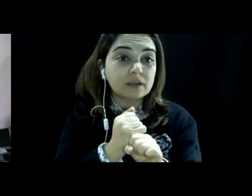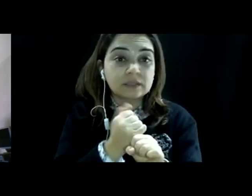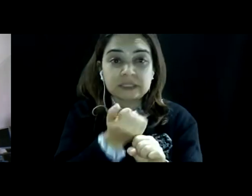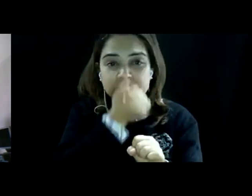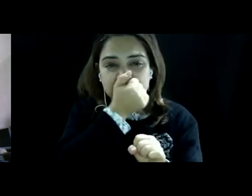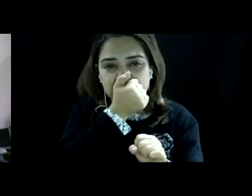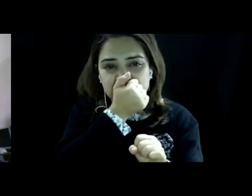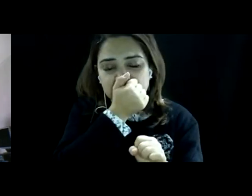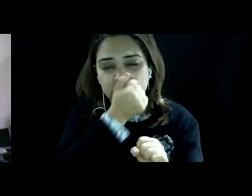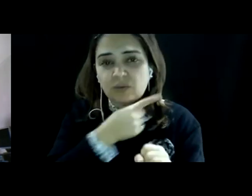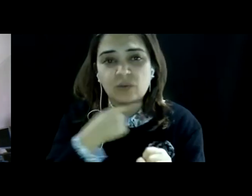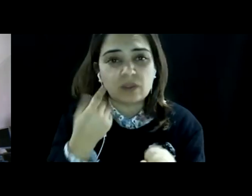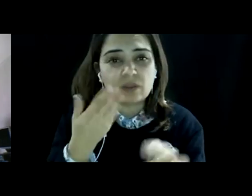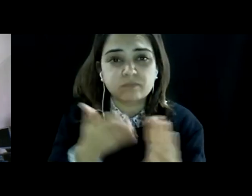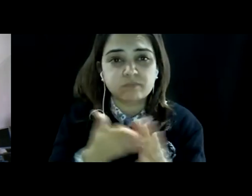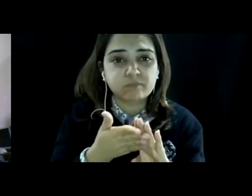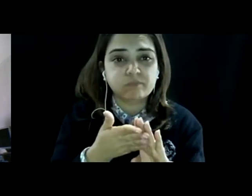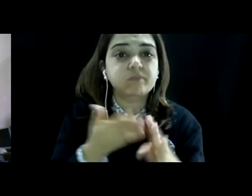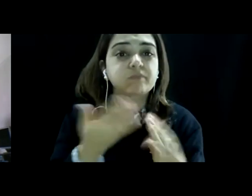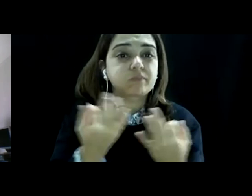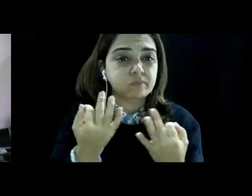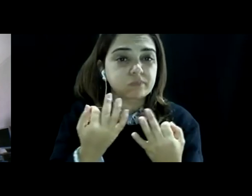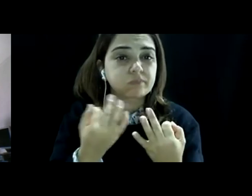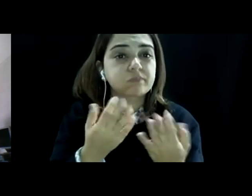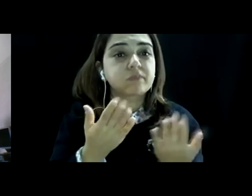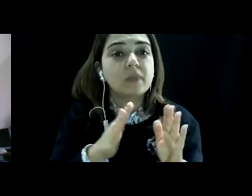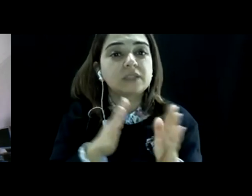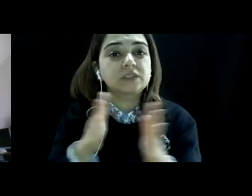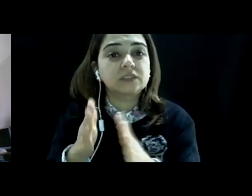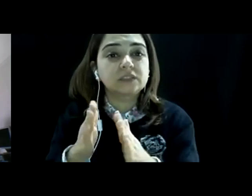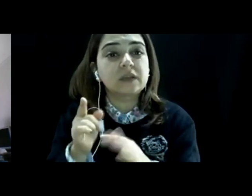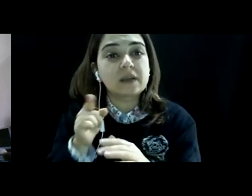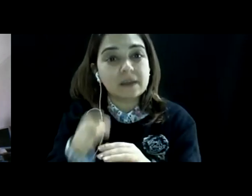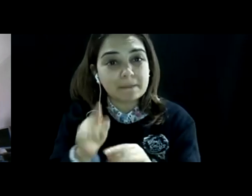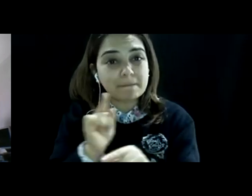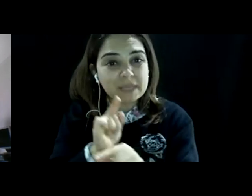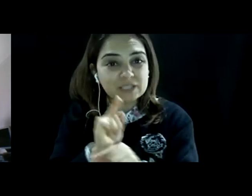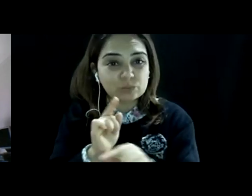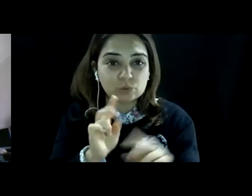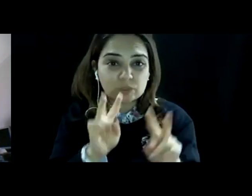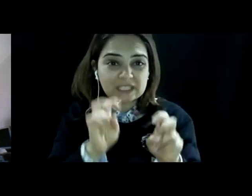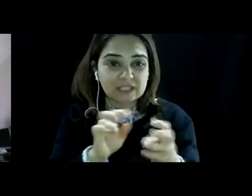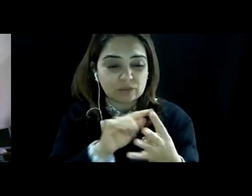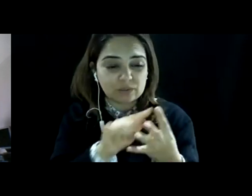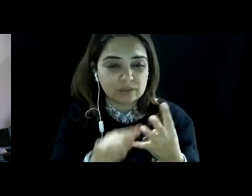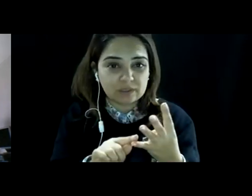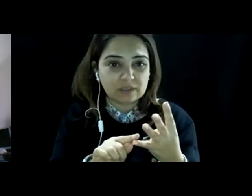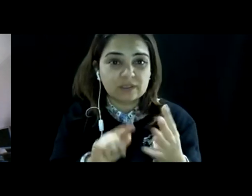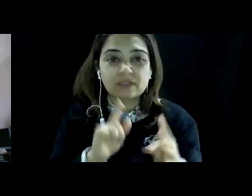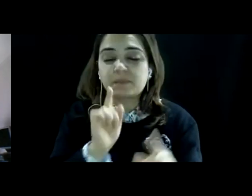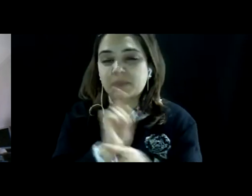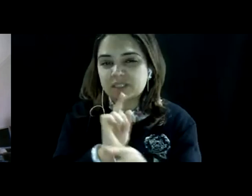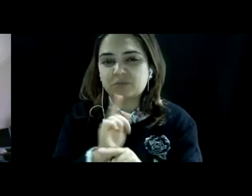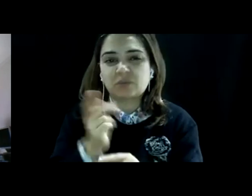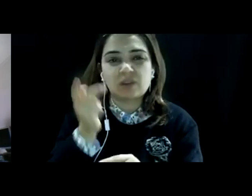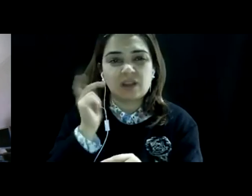não tem mais ninguém, é real. E, no entanto, os mesmos ciclos de formação vão se repetir nos mesmos agrupamentos, neste ano, no próximo e